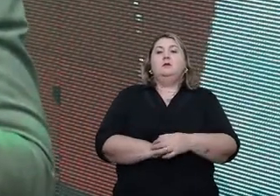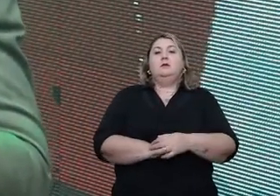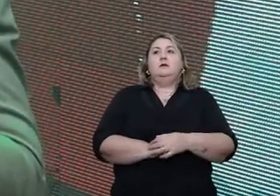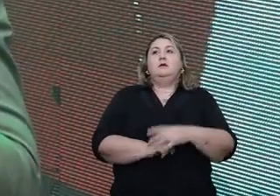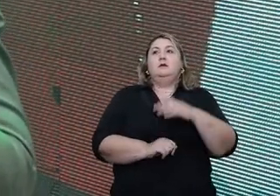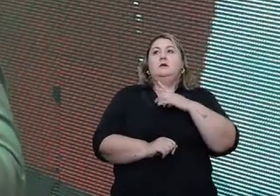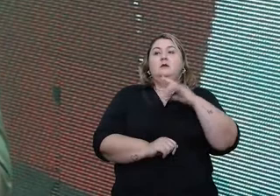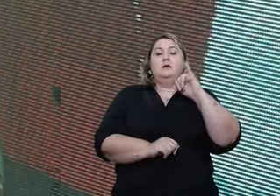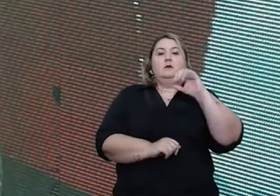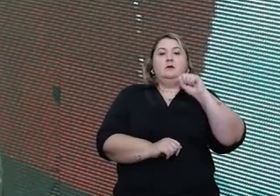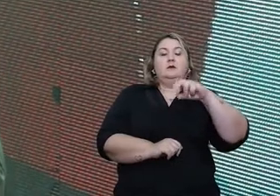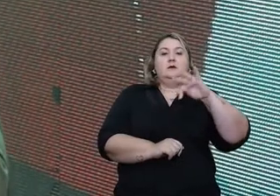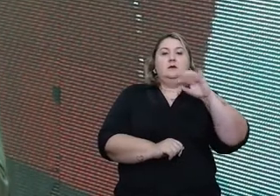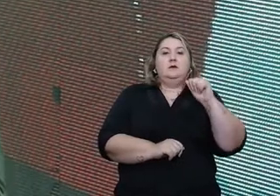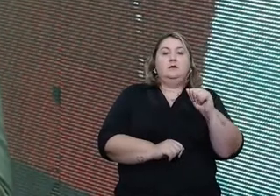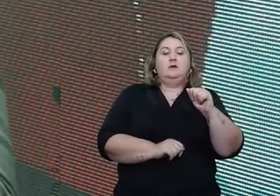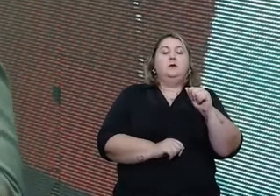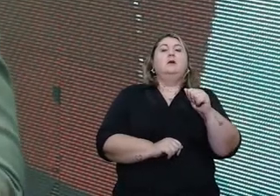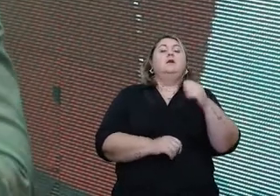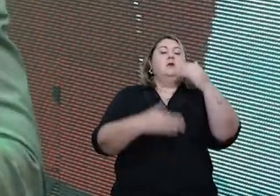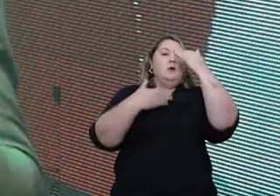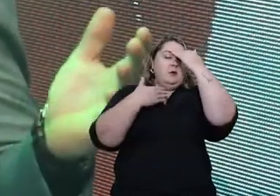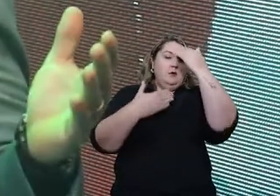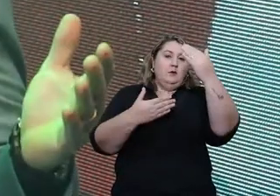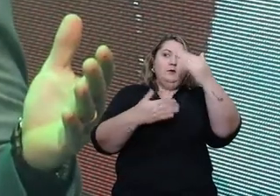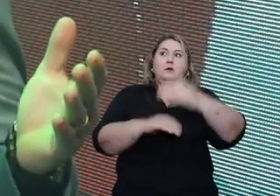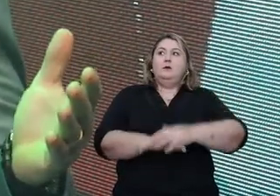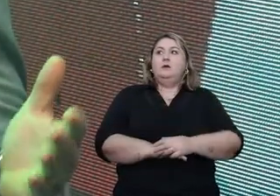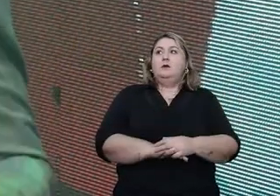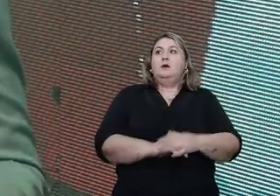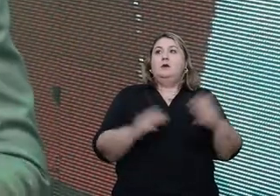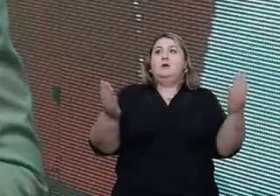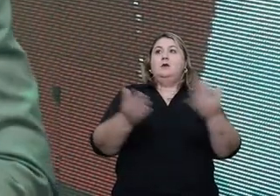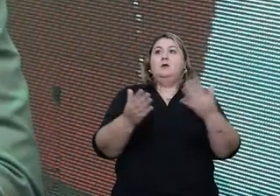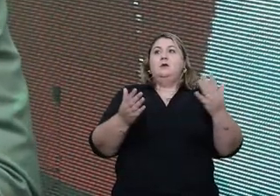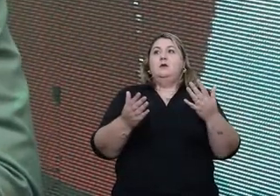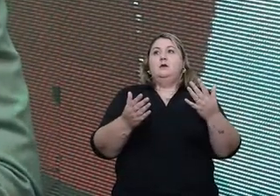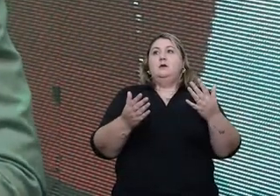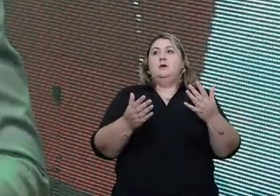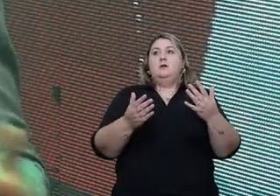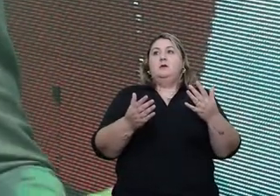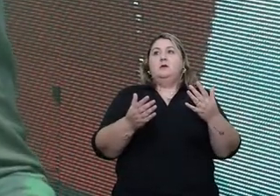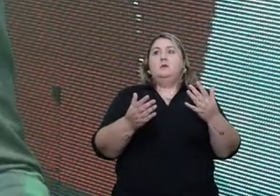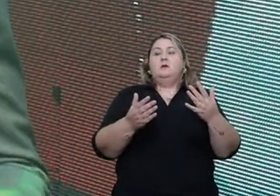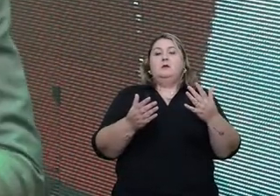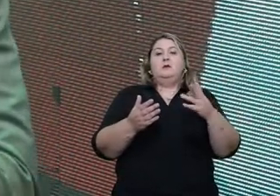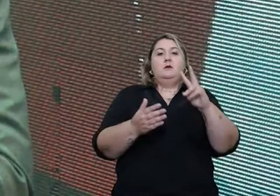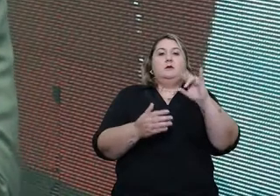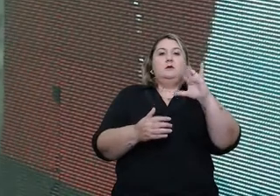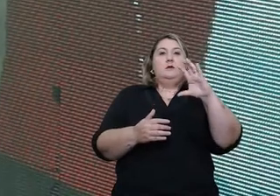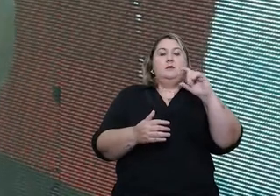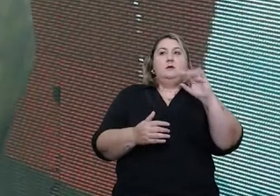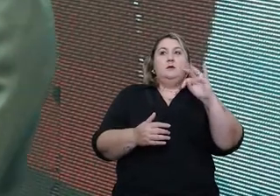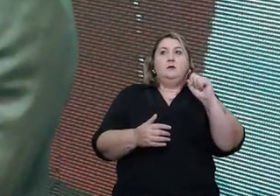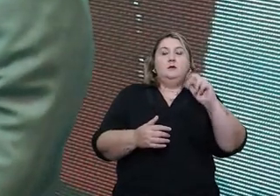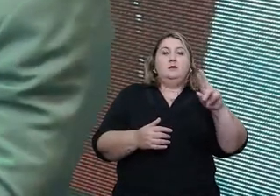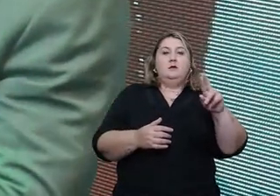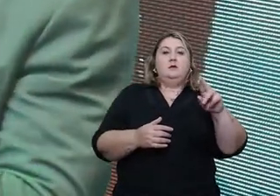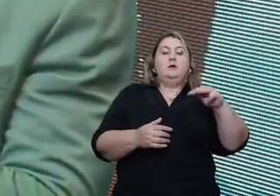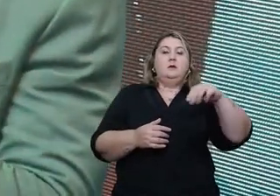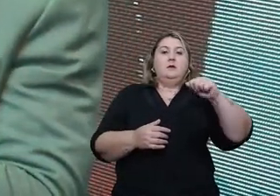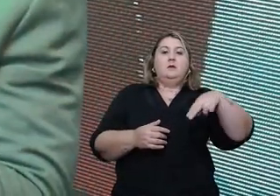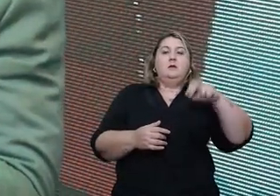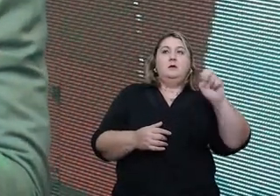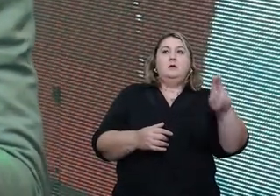aqui o Instagram, tem um monte de foto. Muito obrigado. E eu vou deixar agora, por conta de Vitor e Malu, mostrando aqui